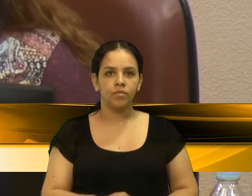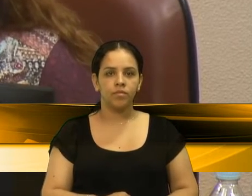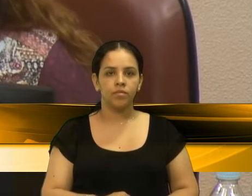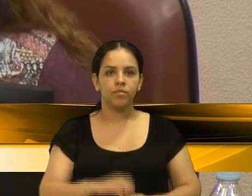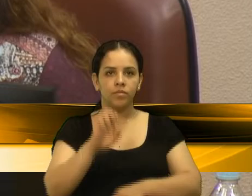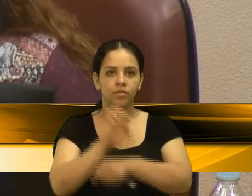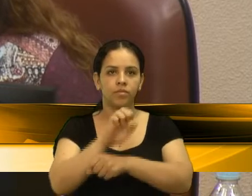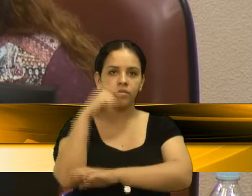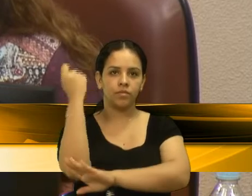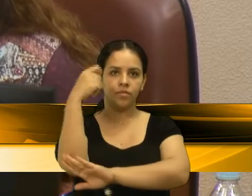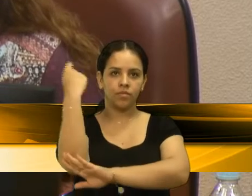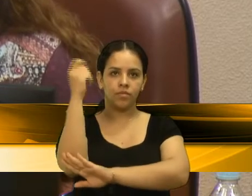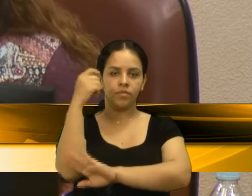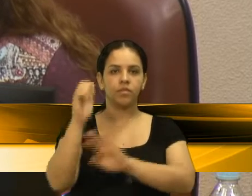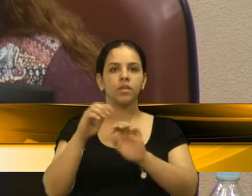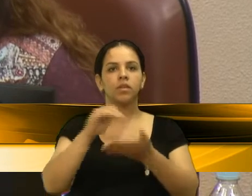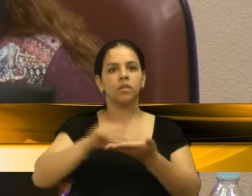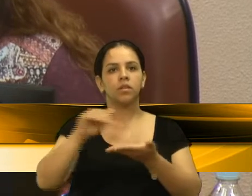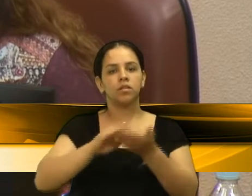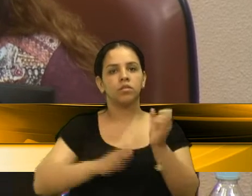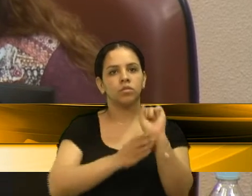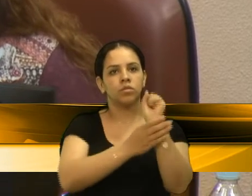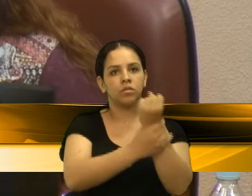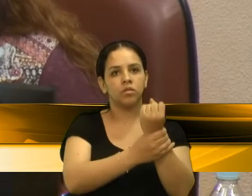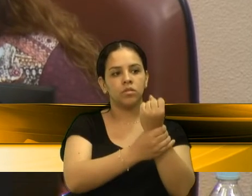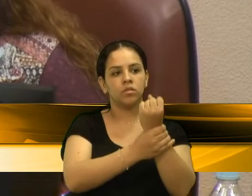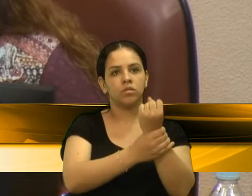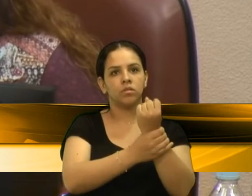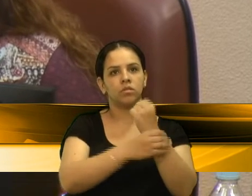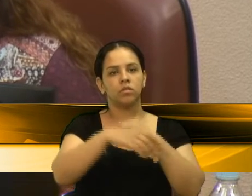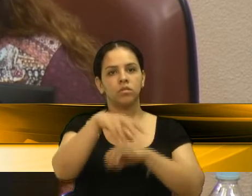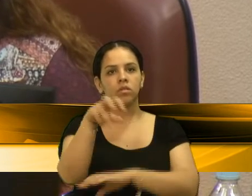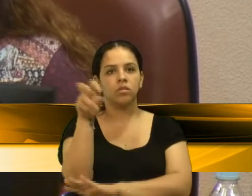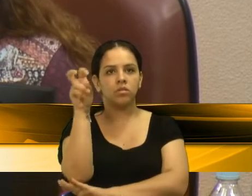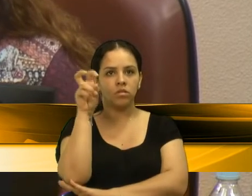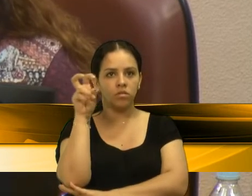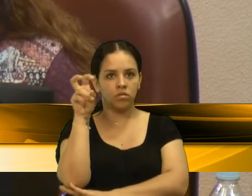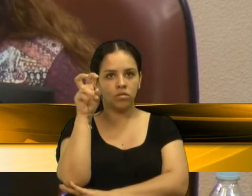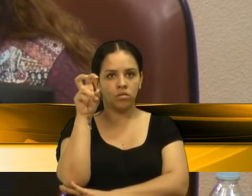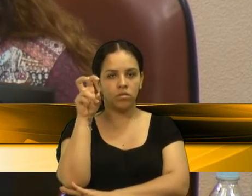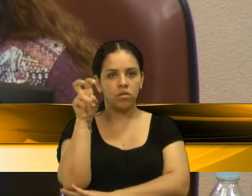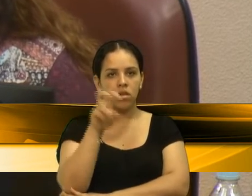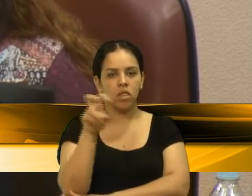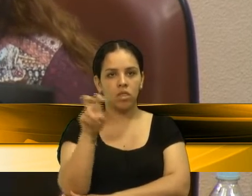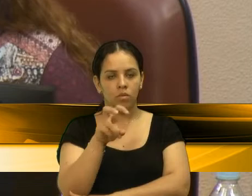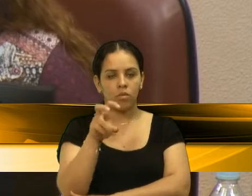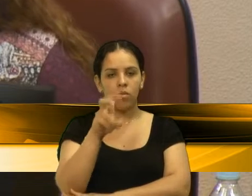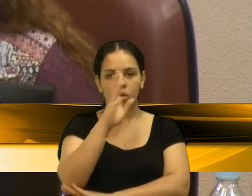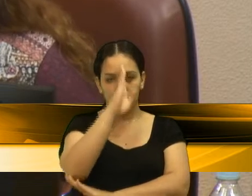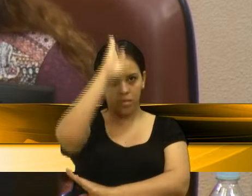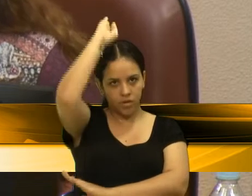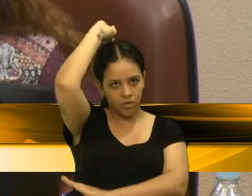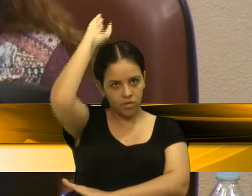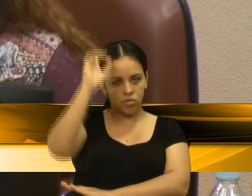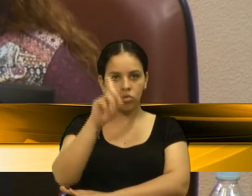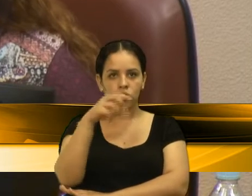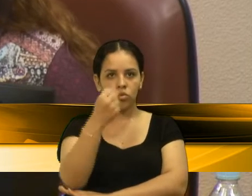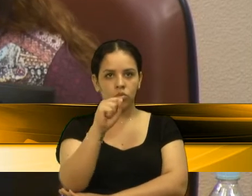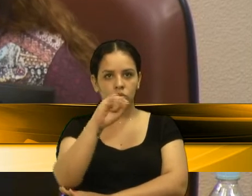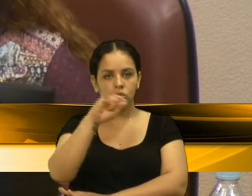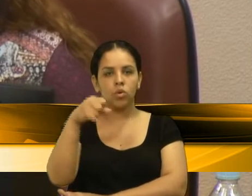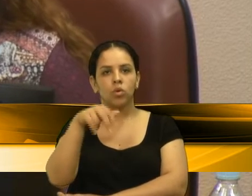Estado do Rio Grande do Sul, Secretaria de Segurança Pública, Corpo de Bombeiros Militar, 5º Batalhão de Bombeiro Militar. Caxias do Sul, 18 de junho